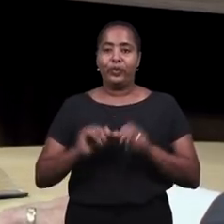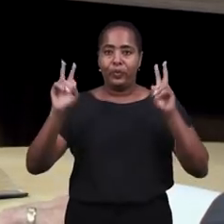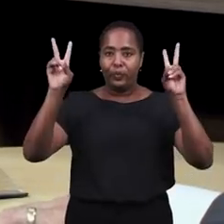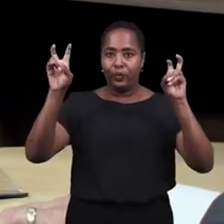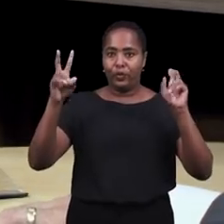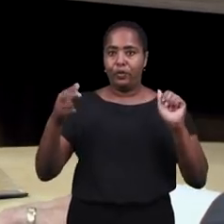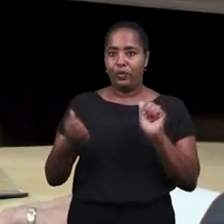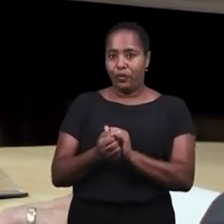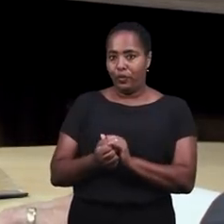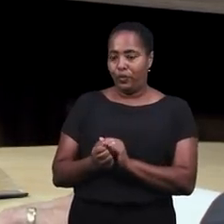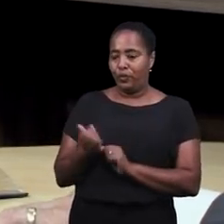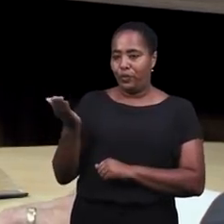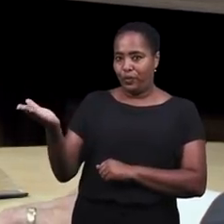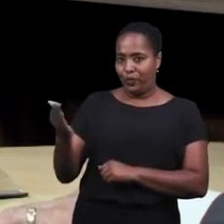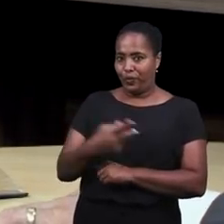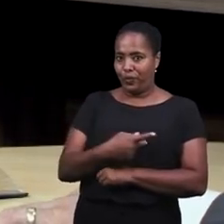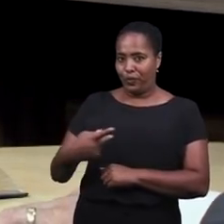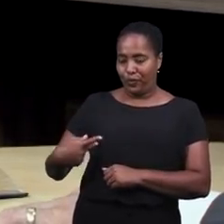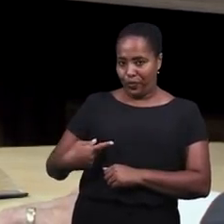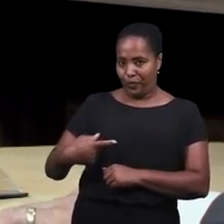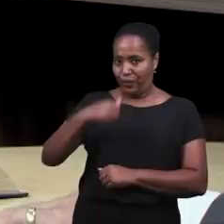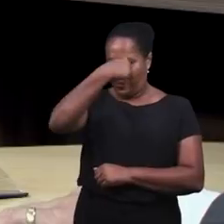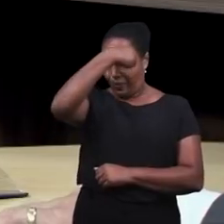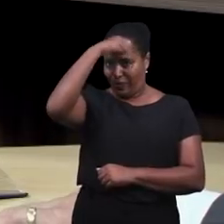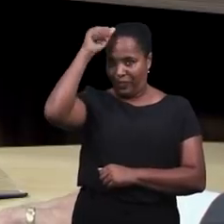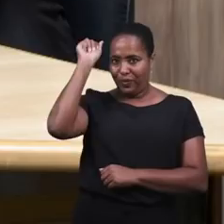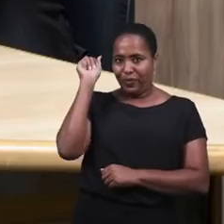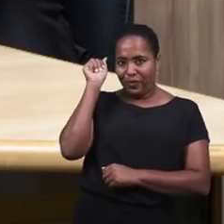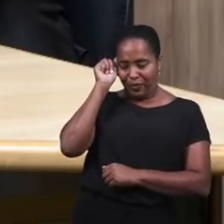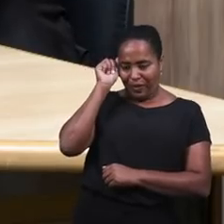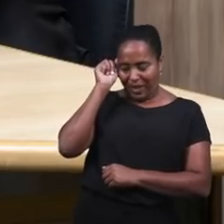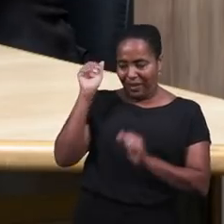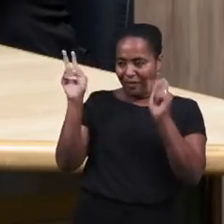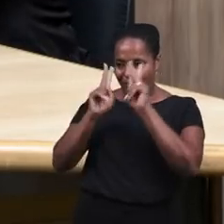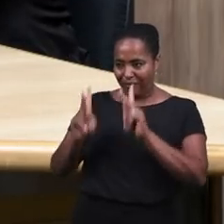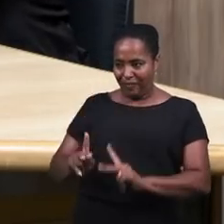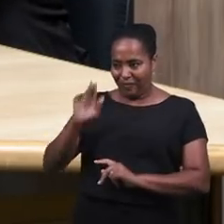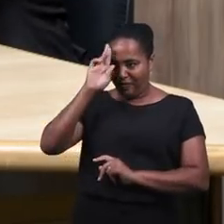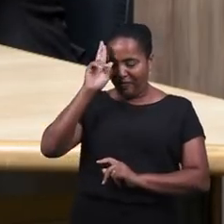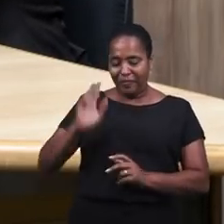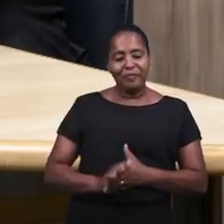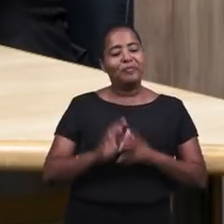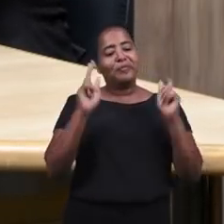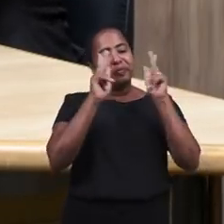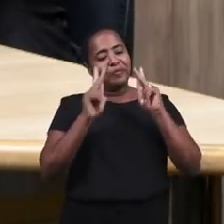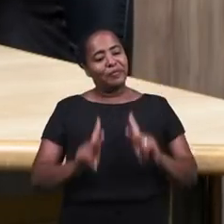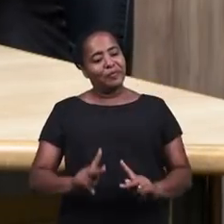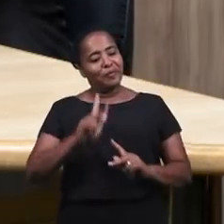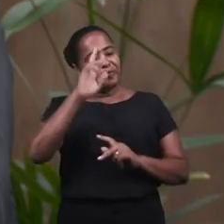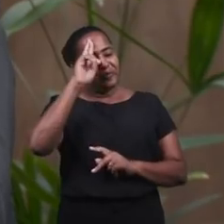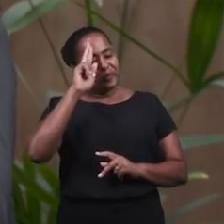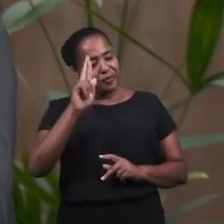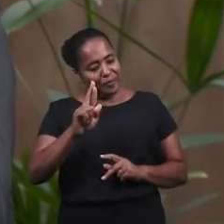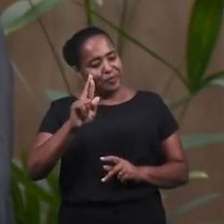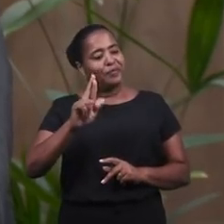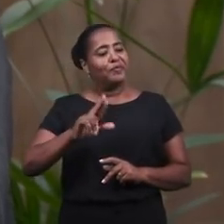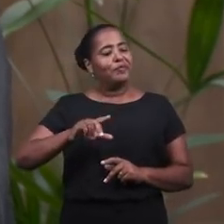tratar desse tema, nós temos conosco aqui a presença do pastor Amadeu Loureiro. Amadeu, a paz do Senhor. Paz do Senhor, Josias. Bom estar de